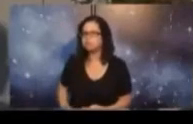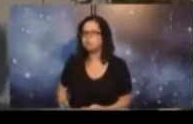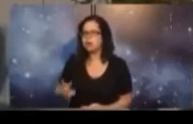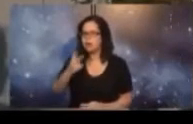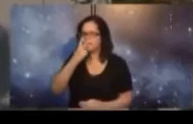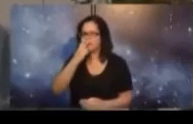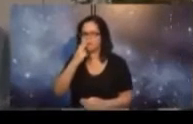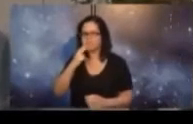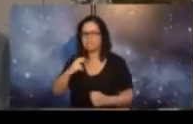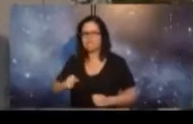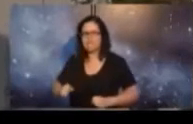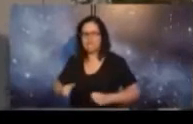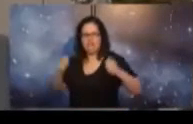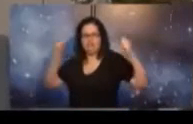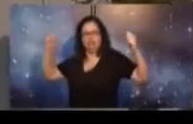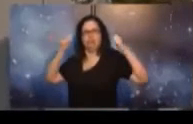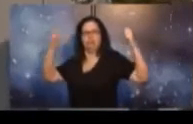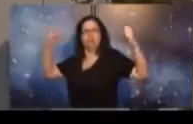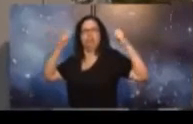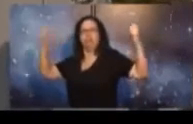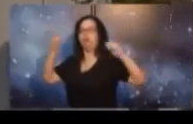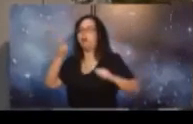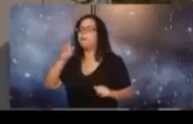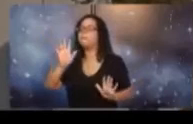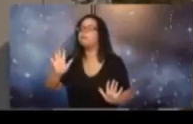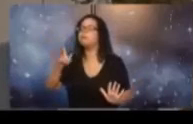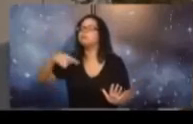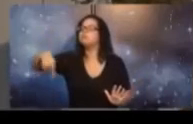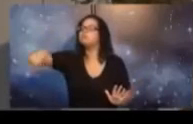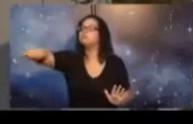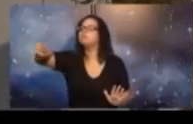estaria disposto a ir para a cruz pelos ideais que você tem?